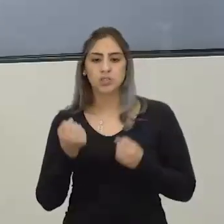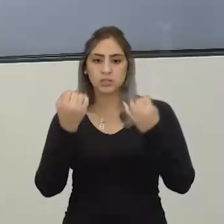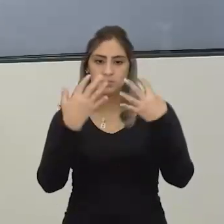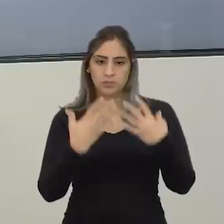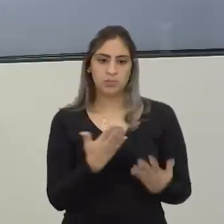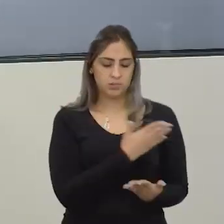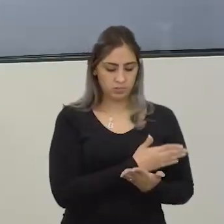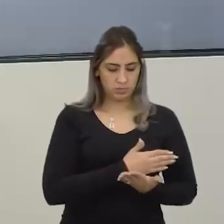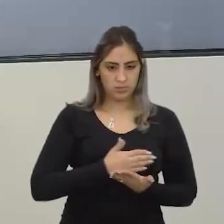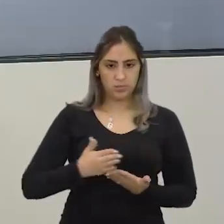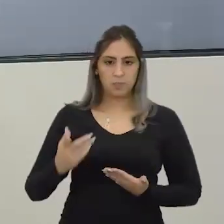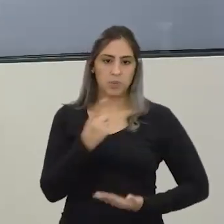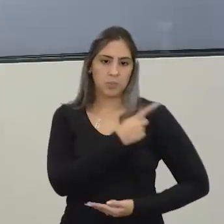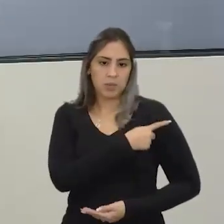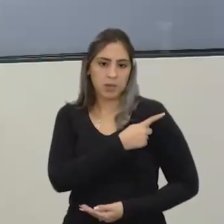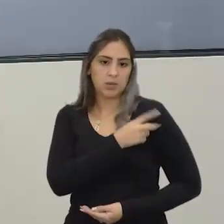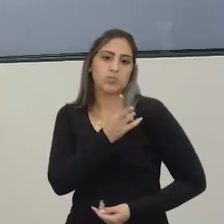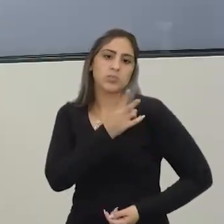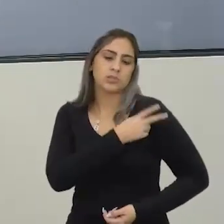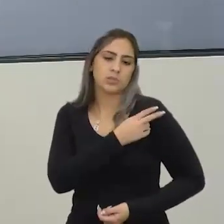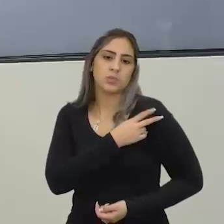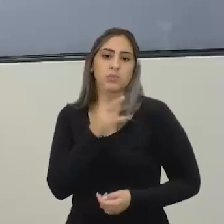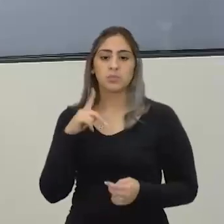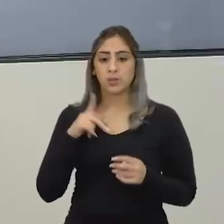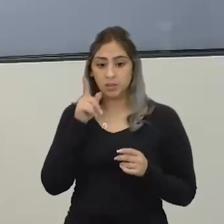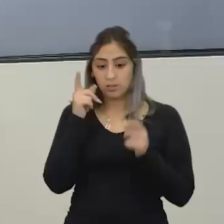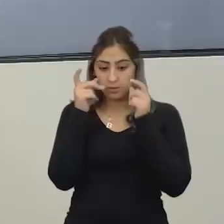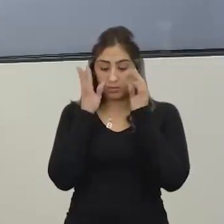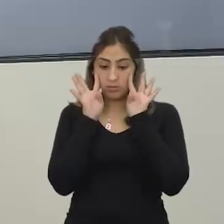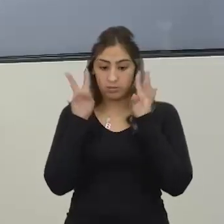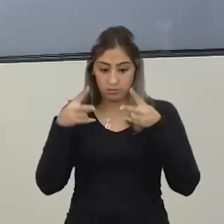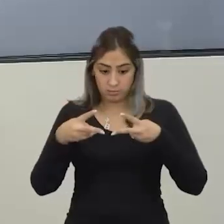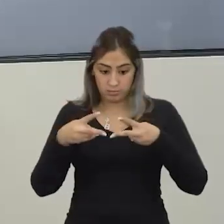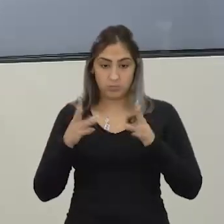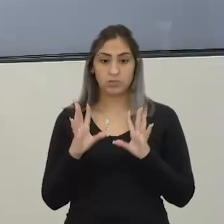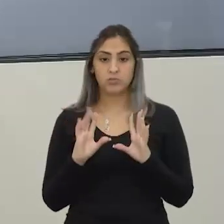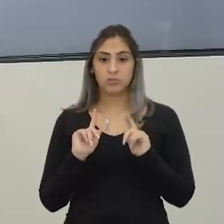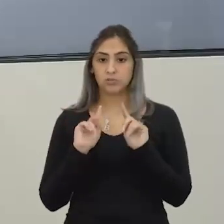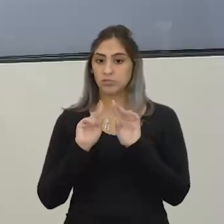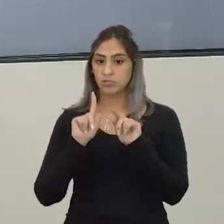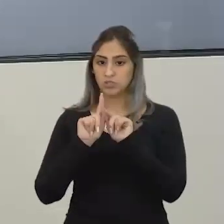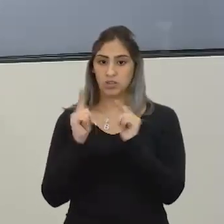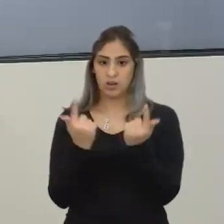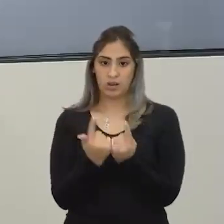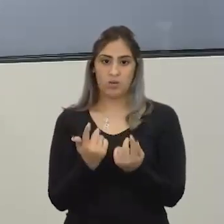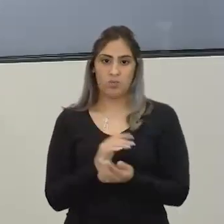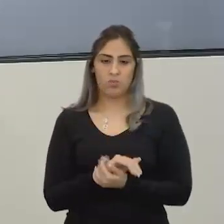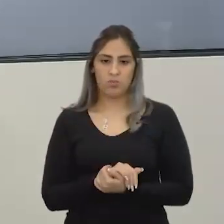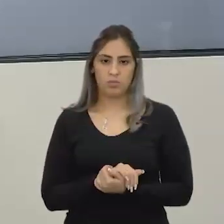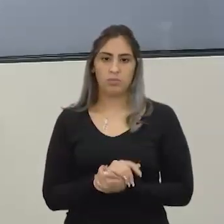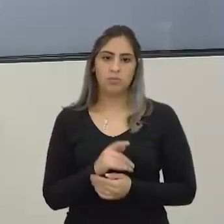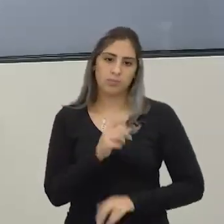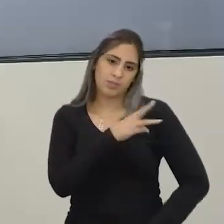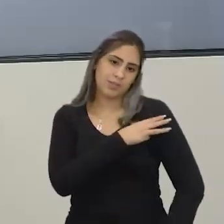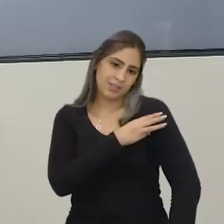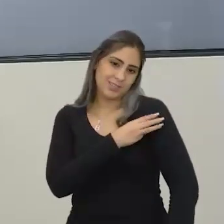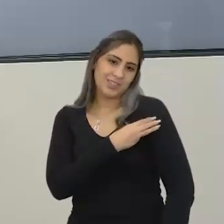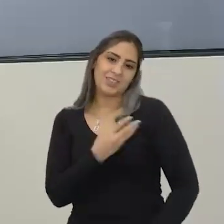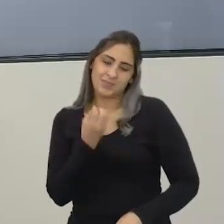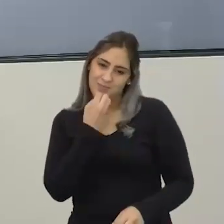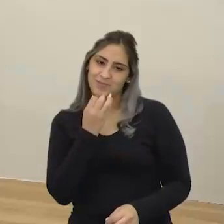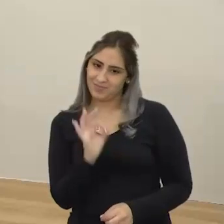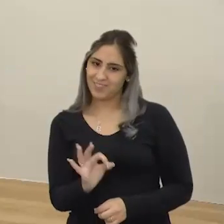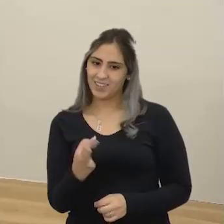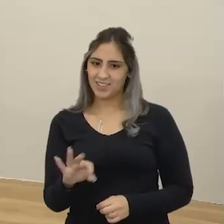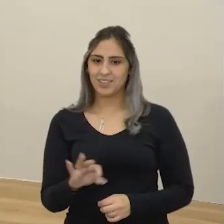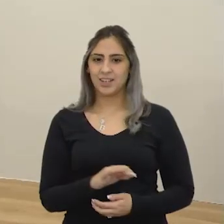por esse conteúdo no primeiro ano para eles terem uma visão geral. E sim, a gente retoma esse conteúdo no terceiro ano. É isso mesmo, professor. Sim. O senhor comentou